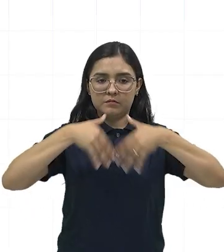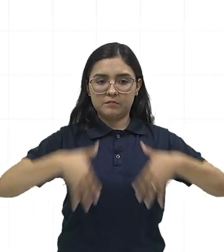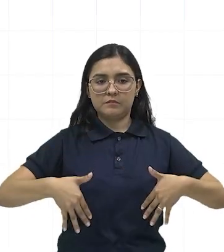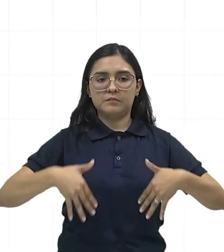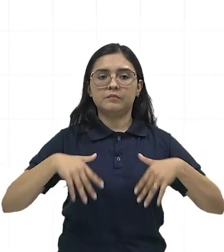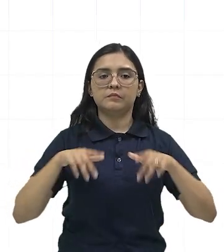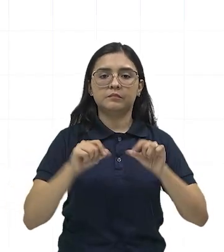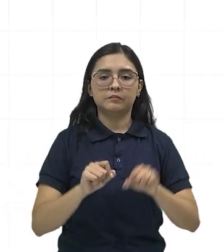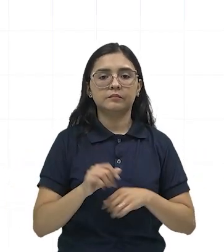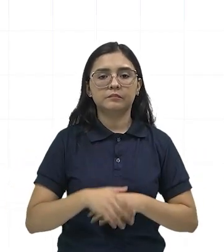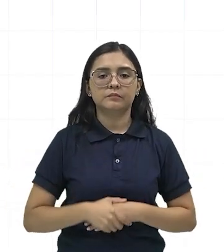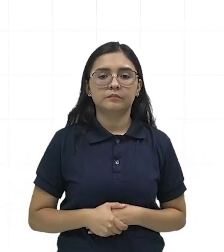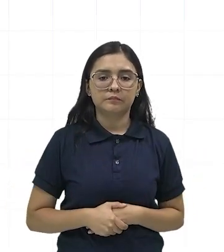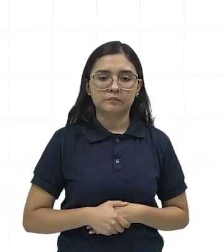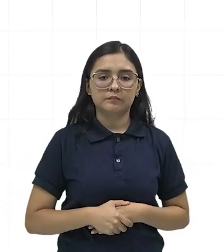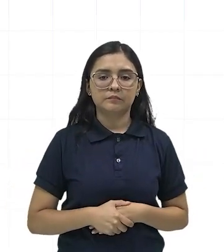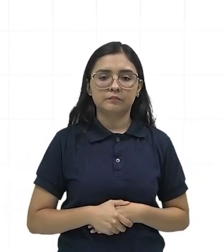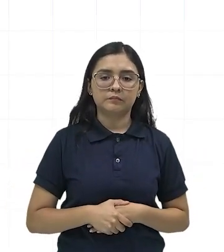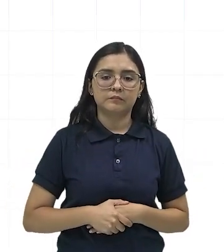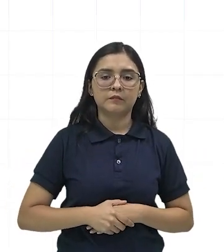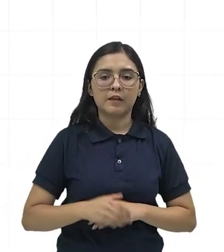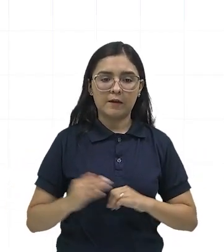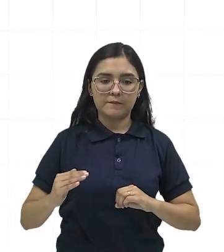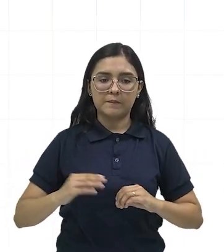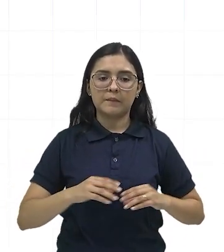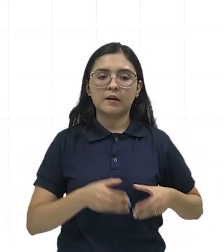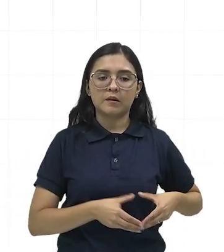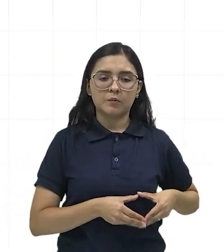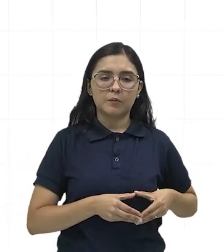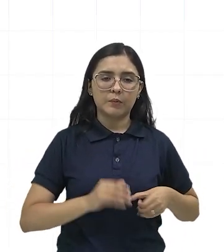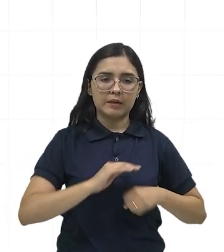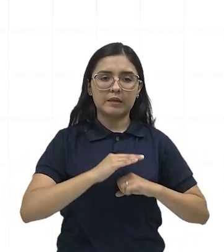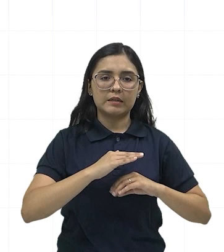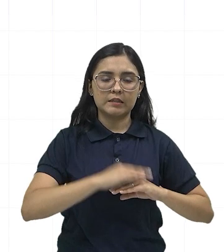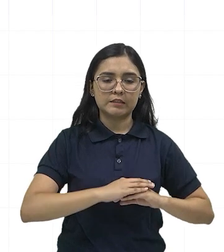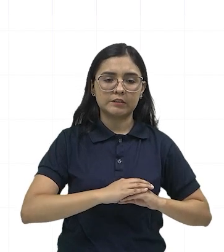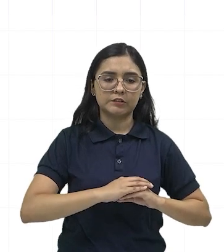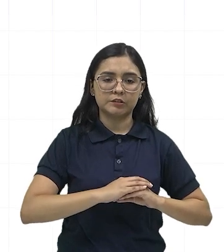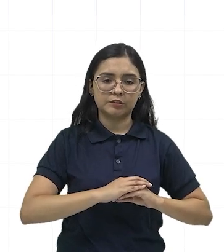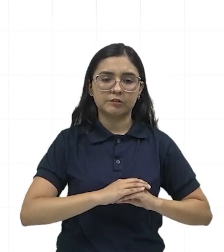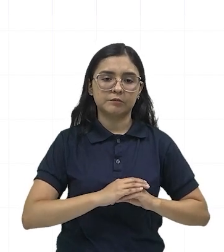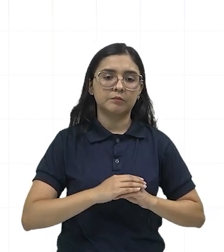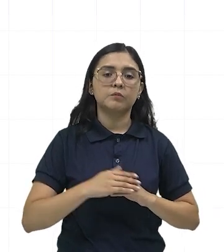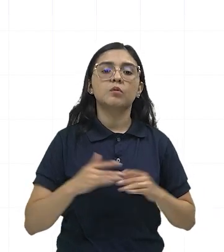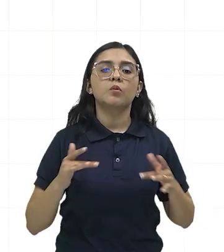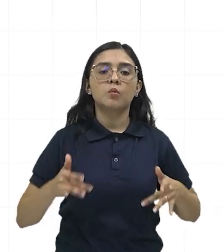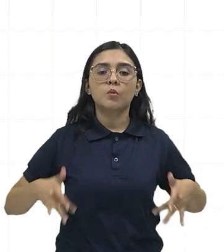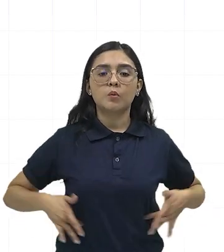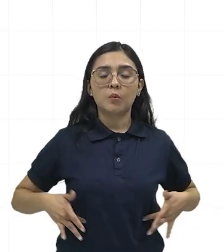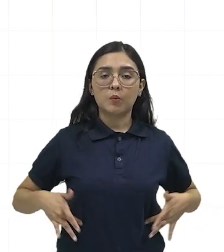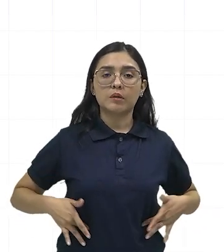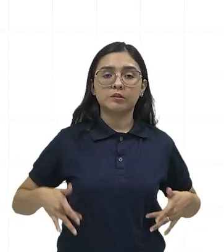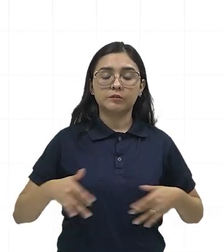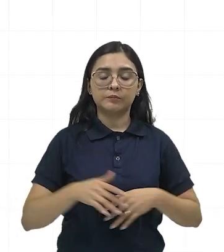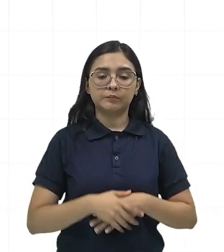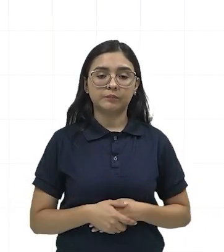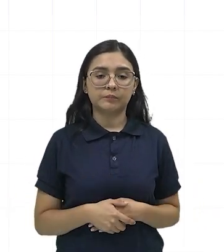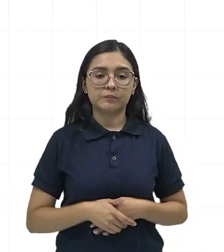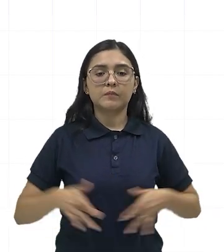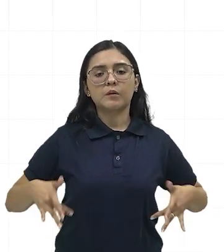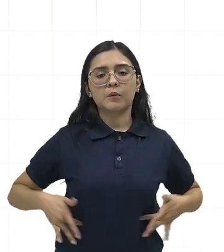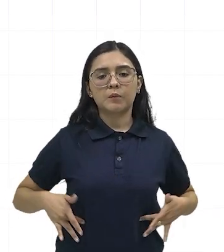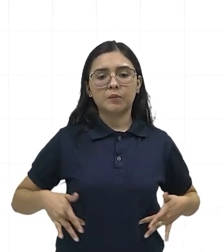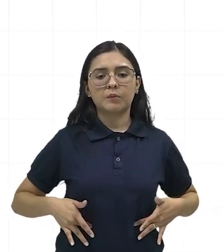essas glândulas que vão ficar acima dos rins. Então vejam que os rins eles vão se localizar aí